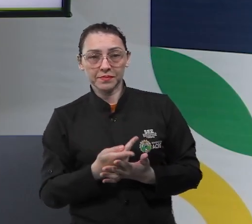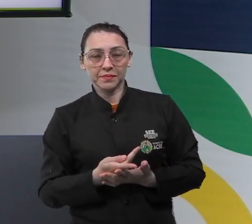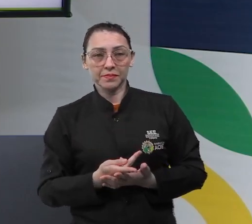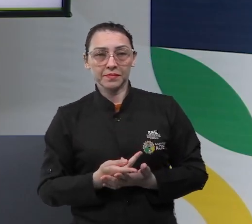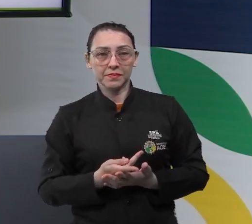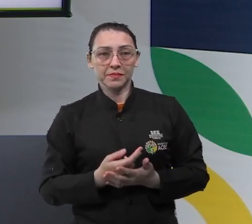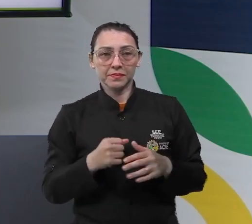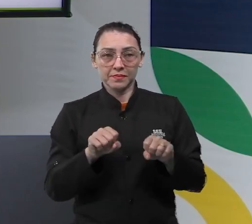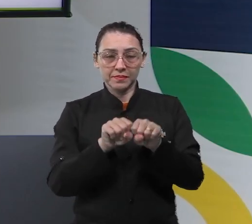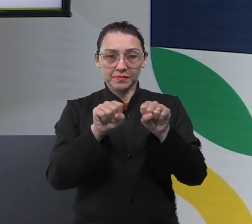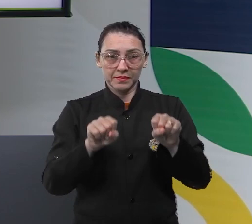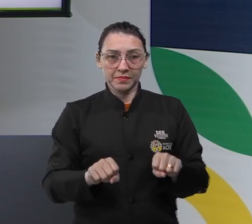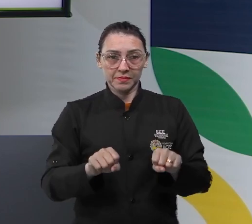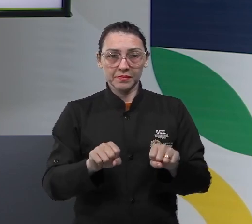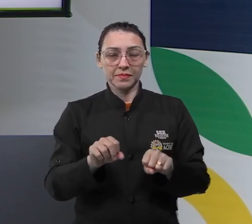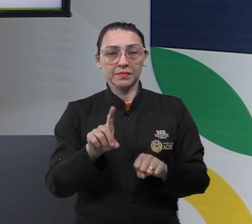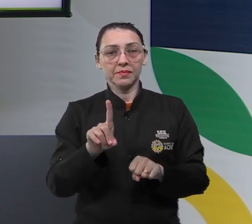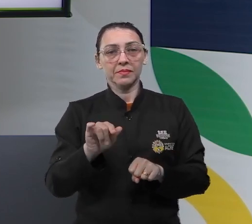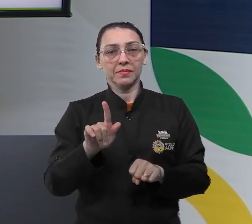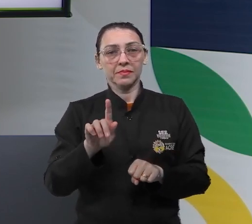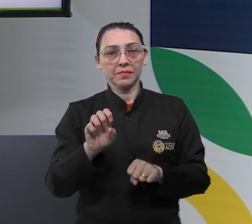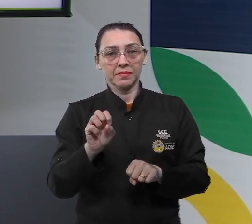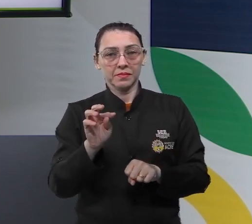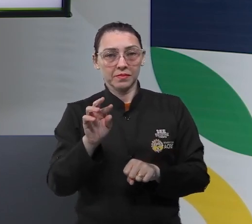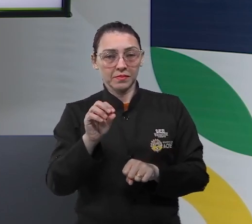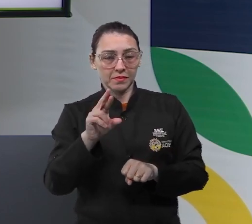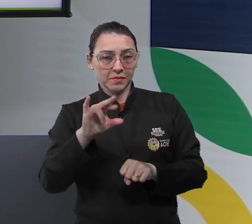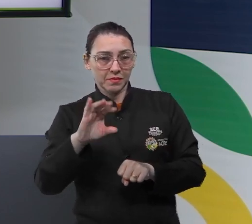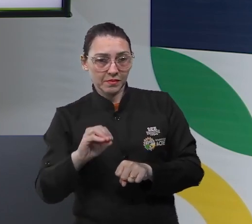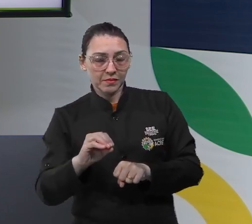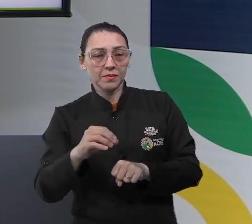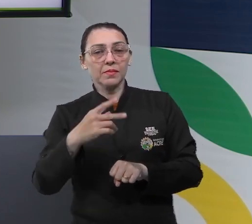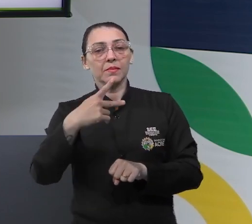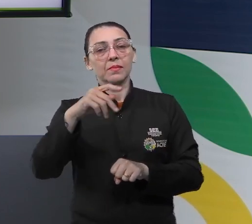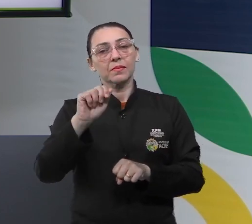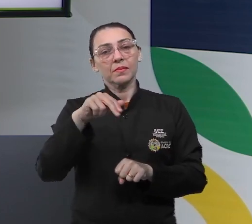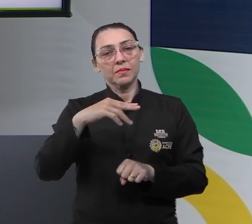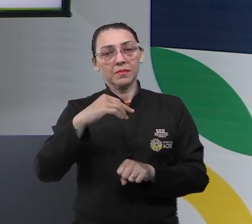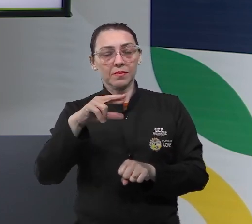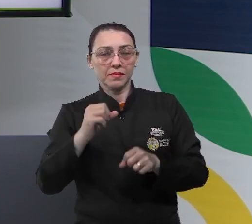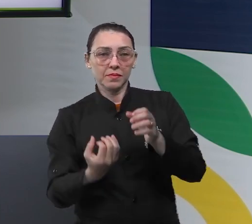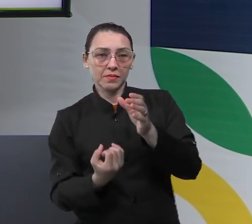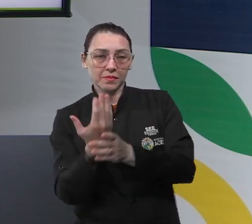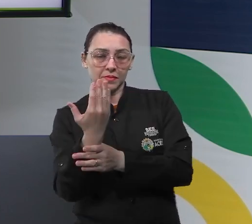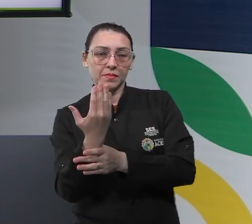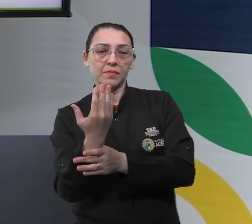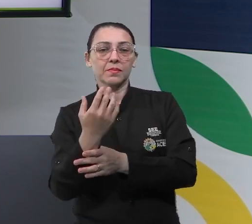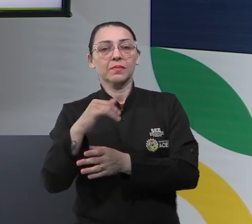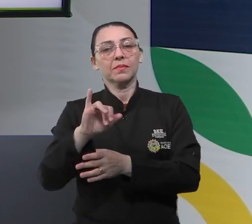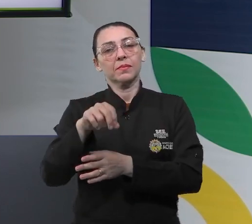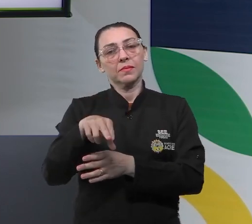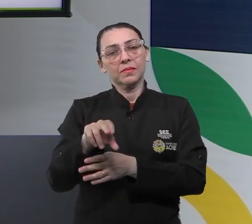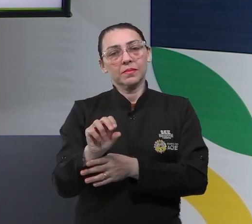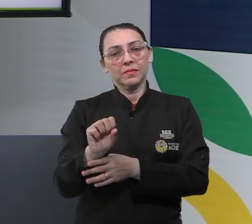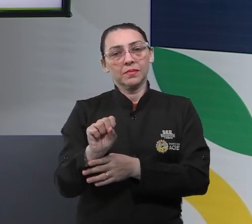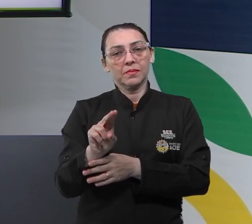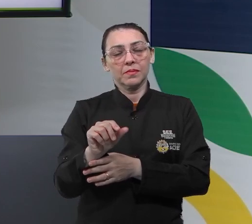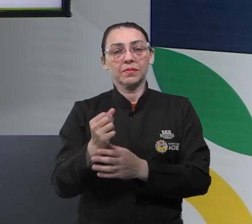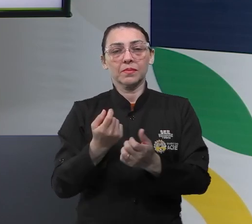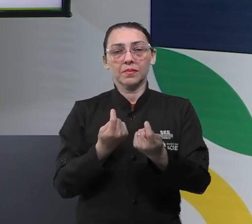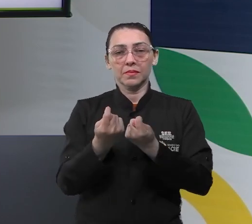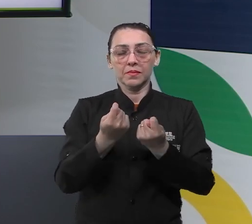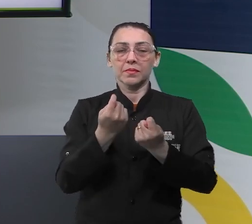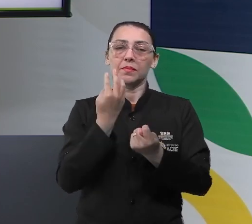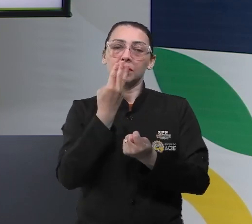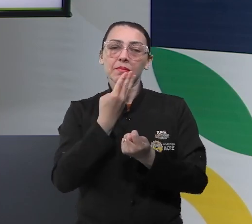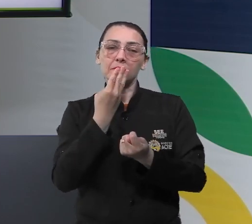até no sistema digestório, que é o pâncreas, né, responsável aí pela produção de insulina, que controla, né, o açúcar